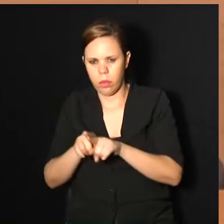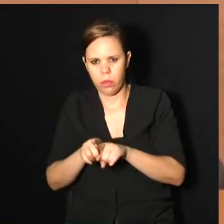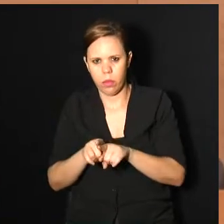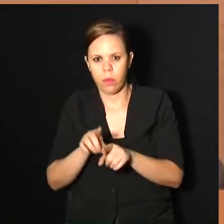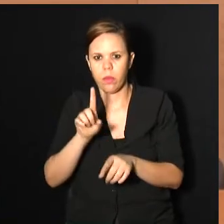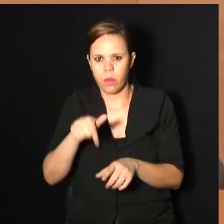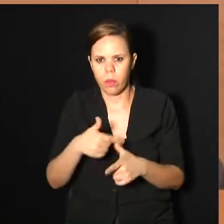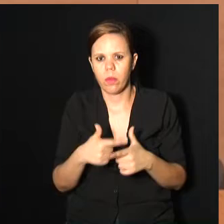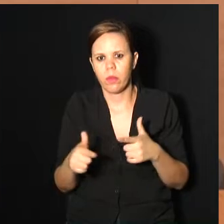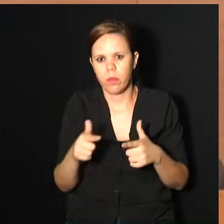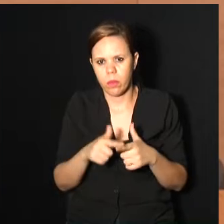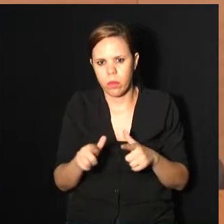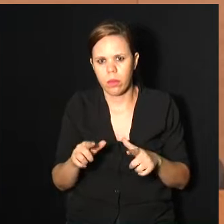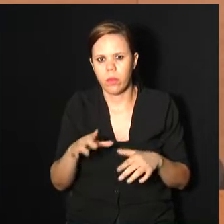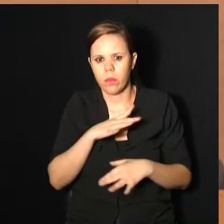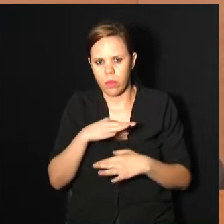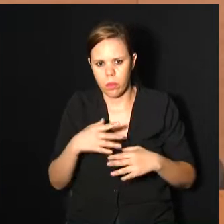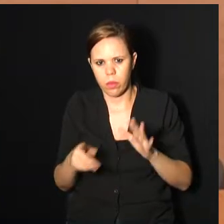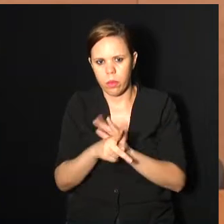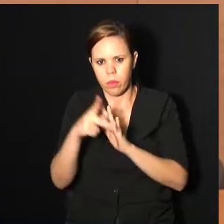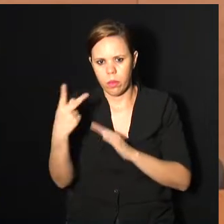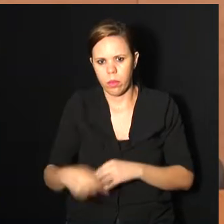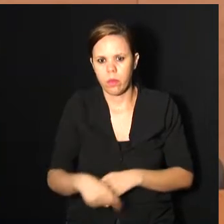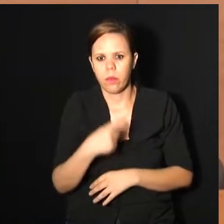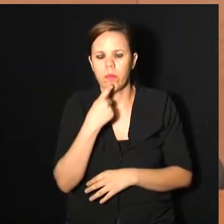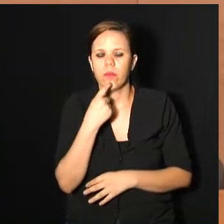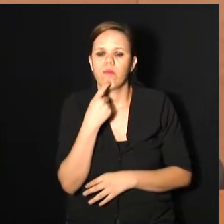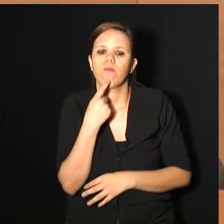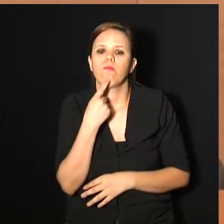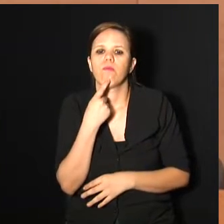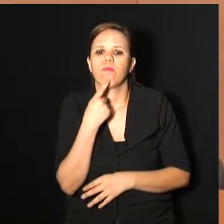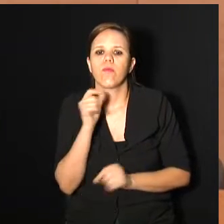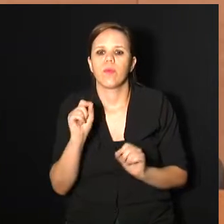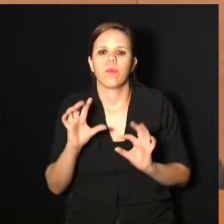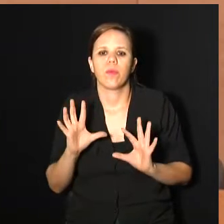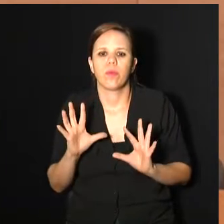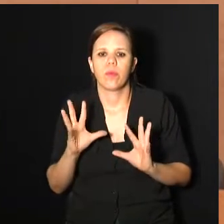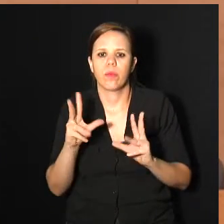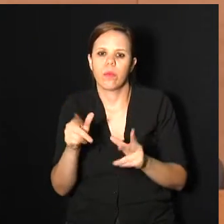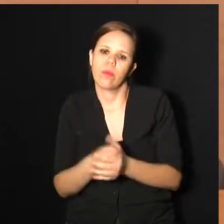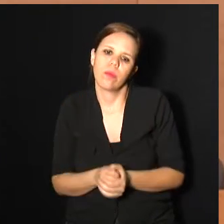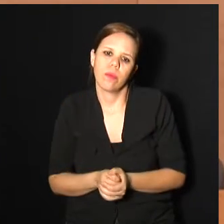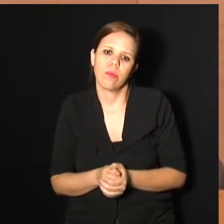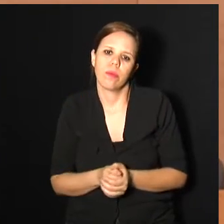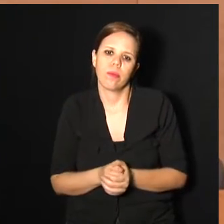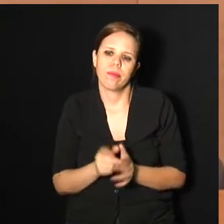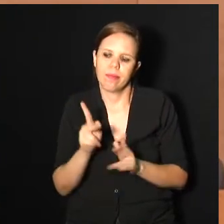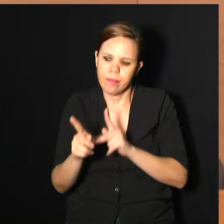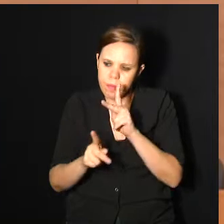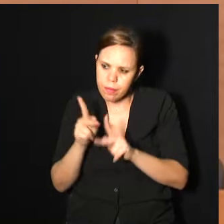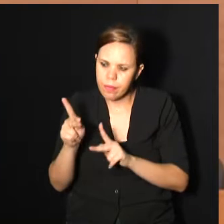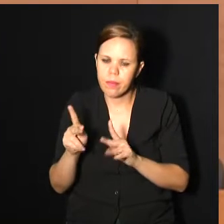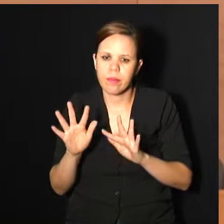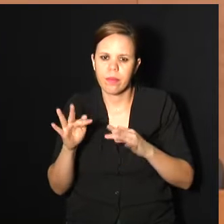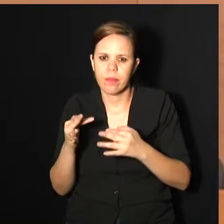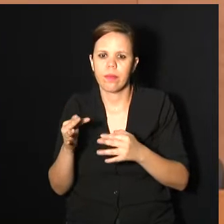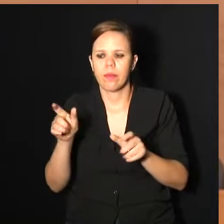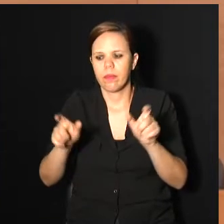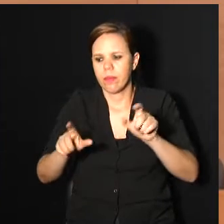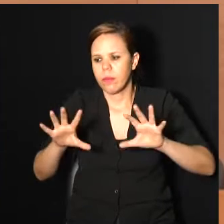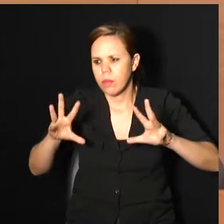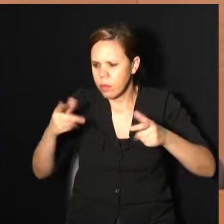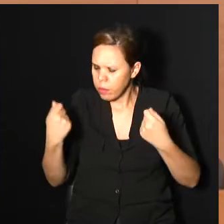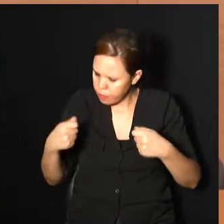é um problema da cidade de Campinas, né, em que todos os entes e pessoas têm